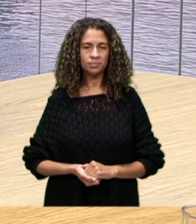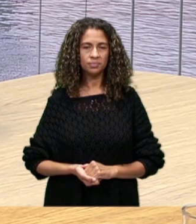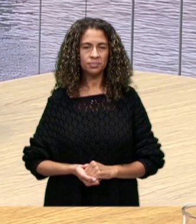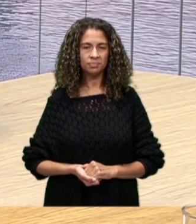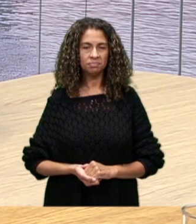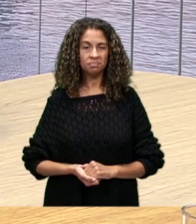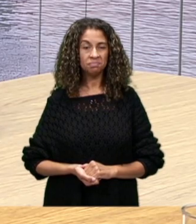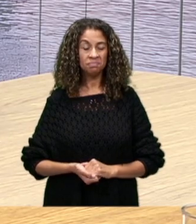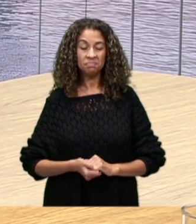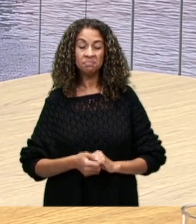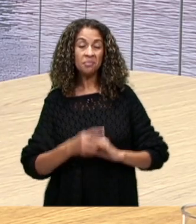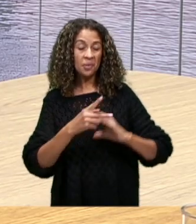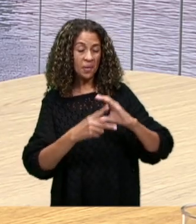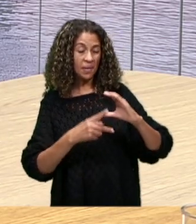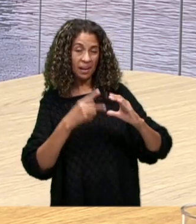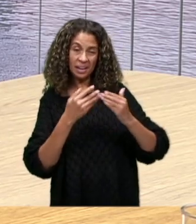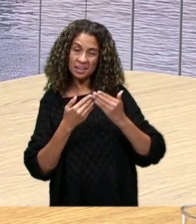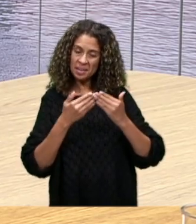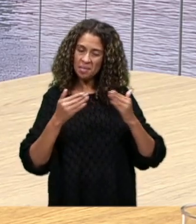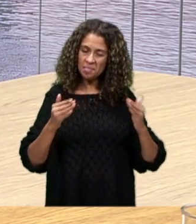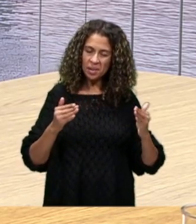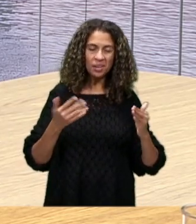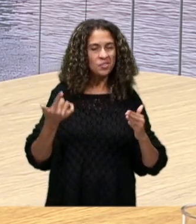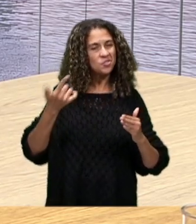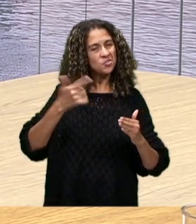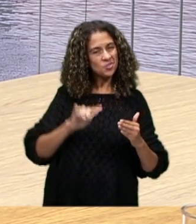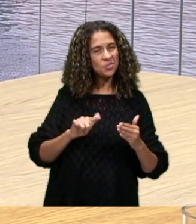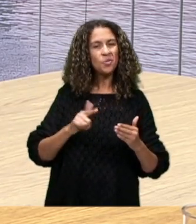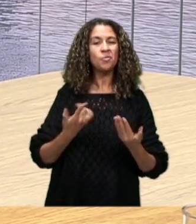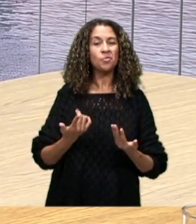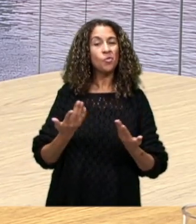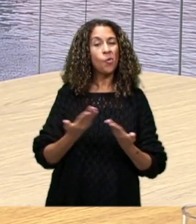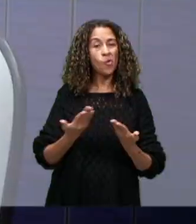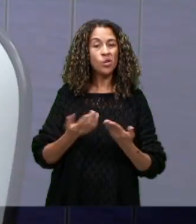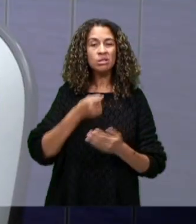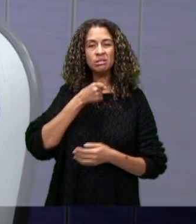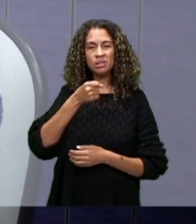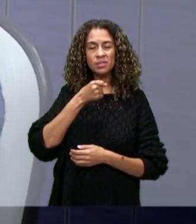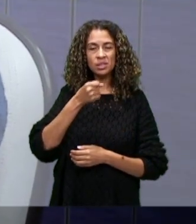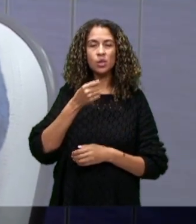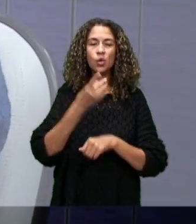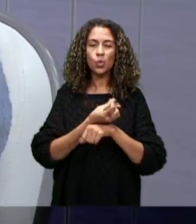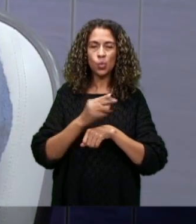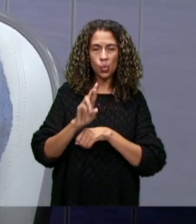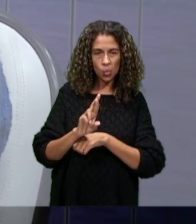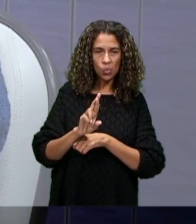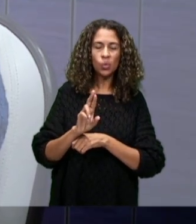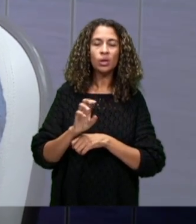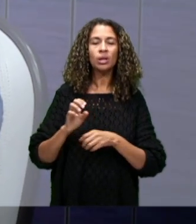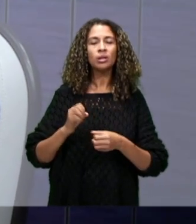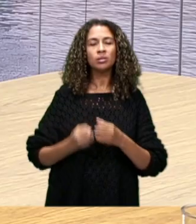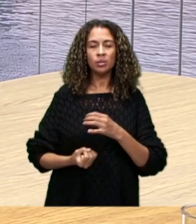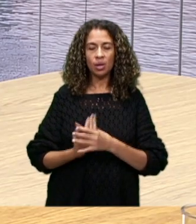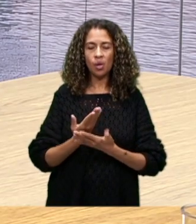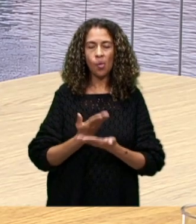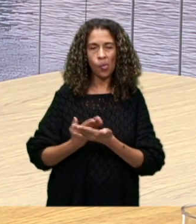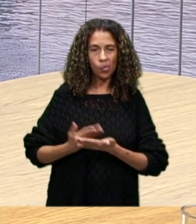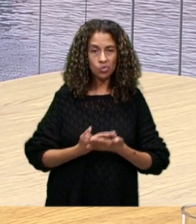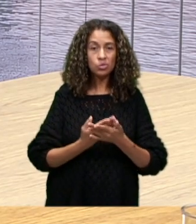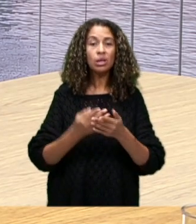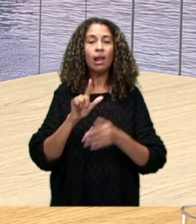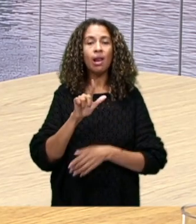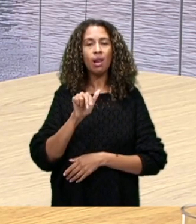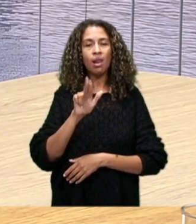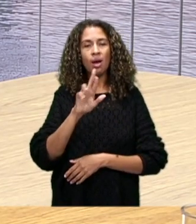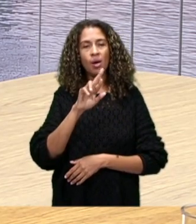O Câmara Aberta está de volta hoje, entrevistando aqui a professora doutora em Ecologia, Laura Kremer, e também